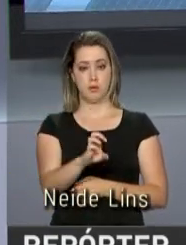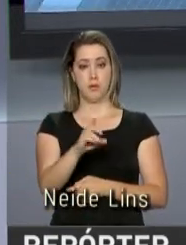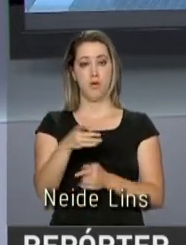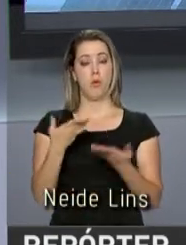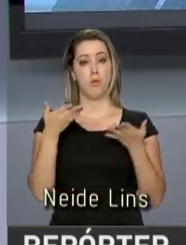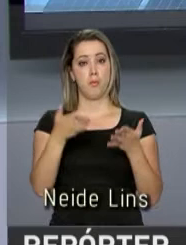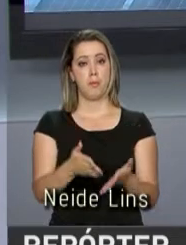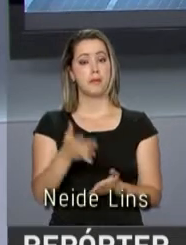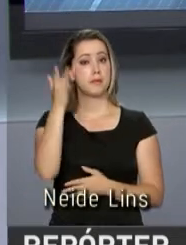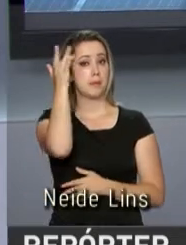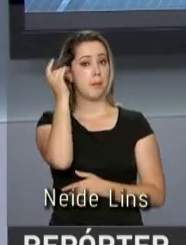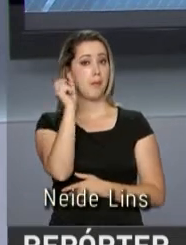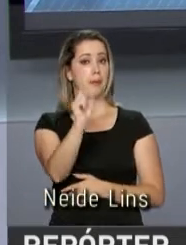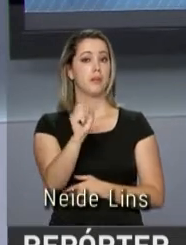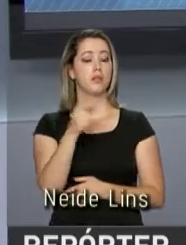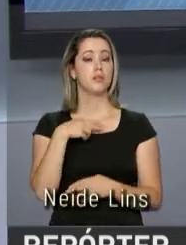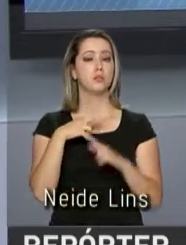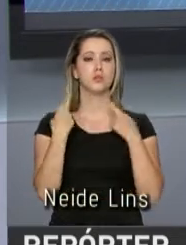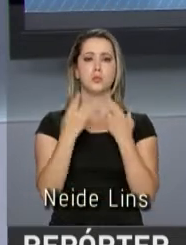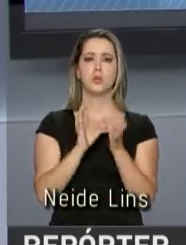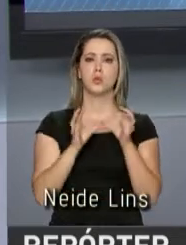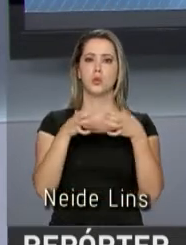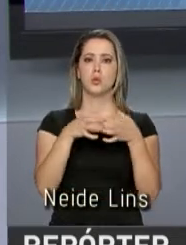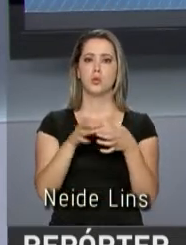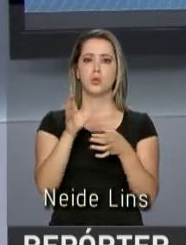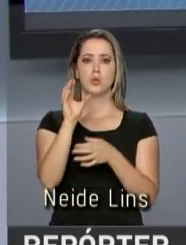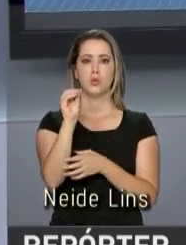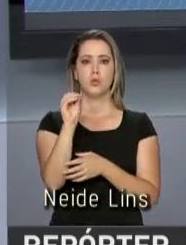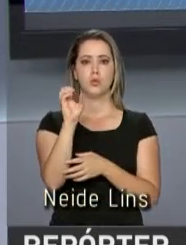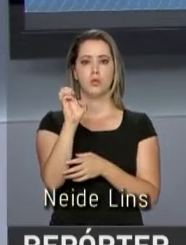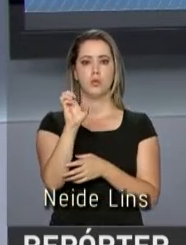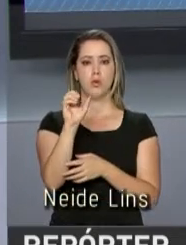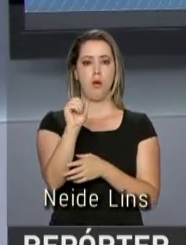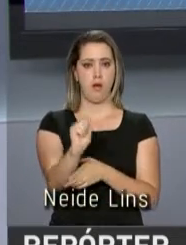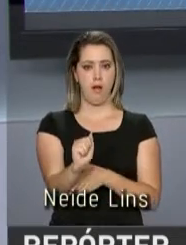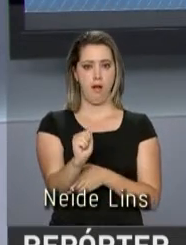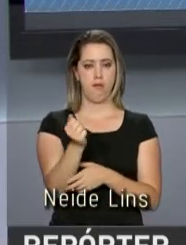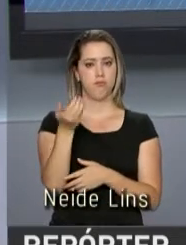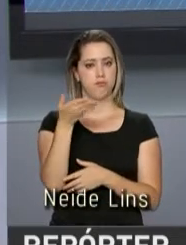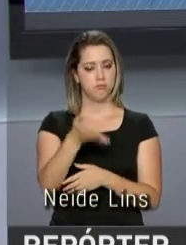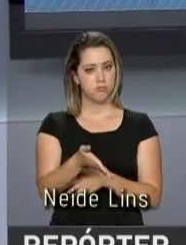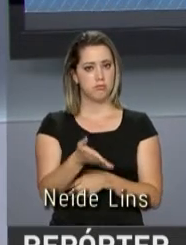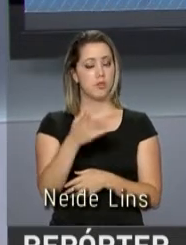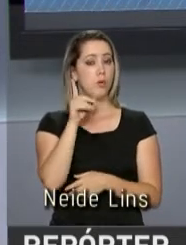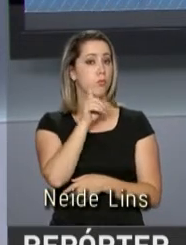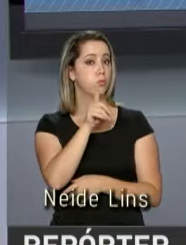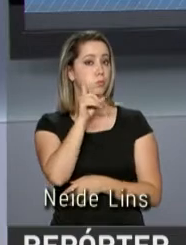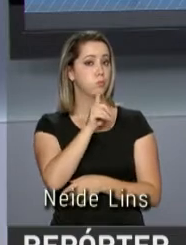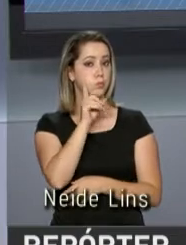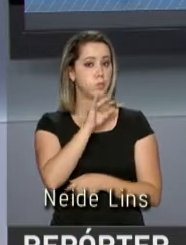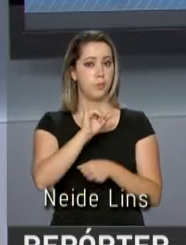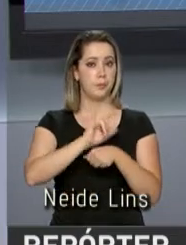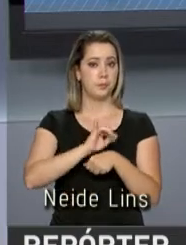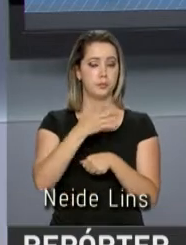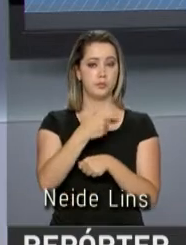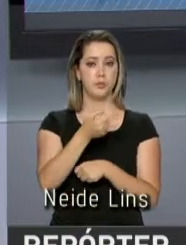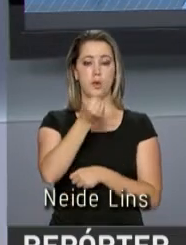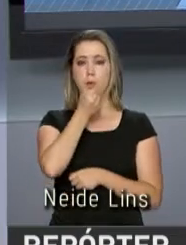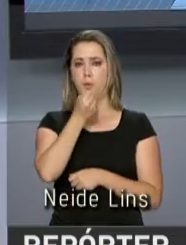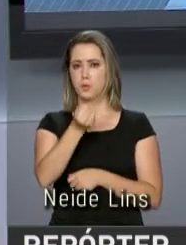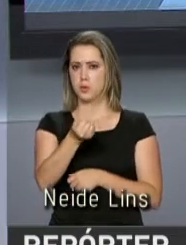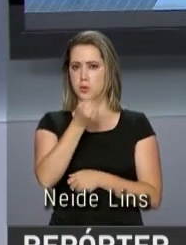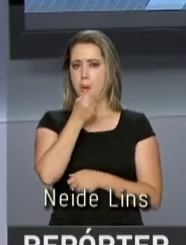Nunes, participa amanhã de uma reunião na sede da Organização dos Estados Americanos, a OEA, em Washington, nos Estados Unidos.